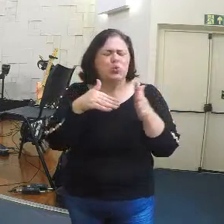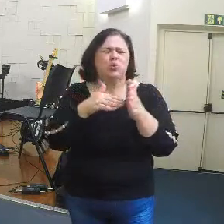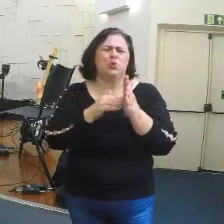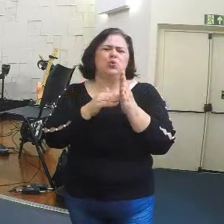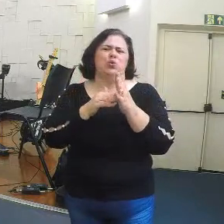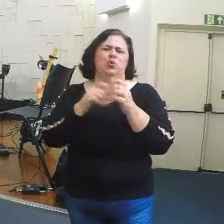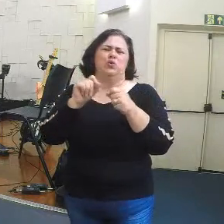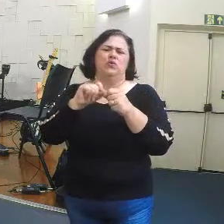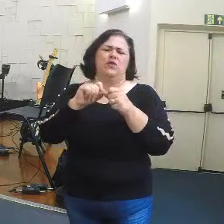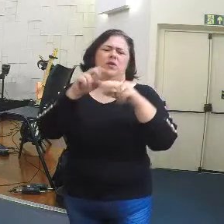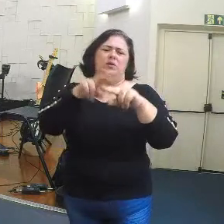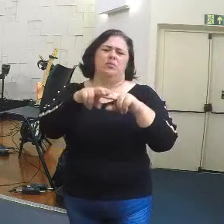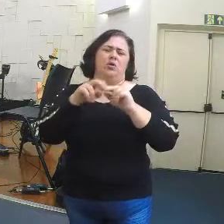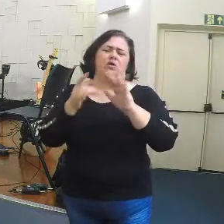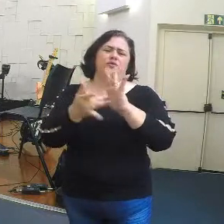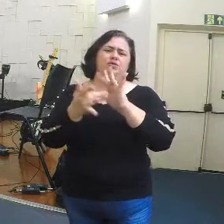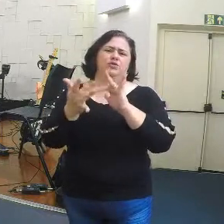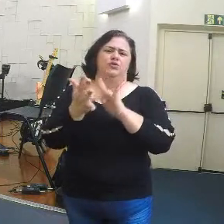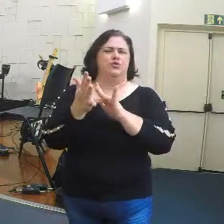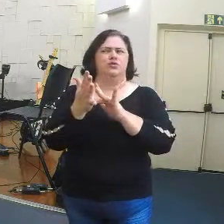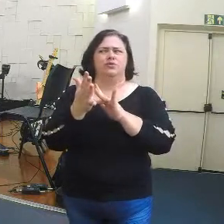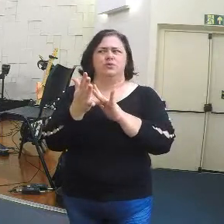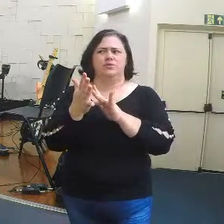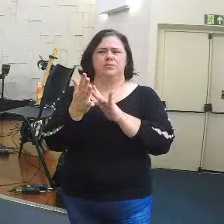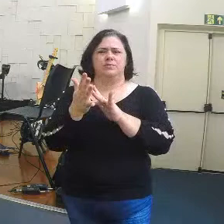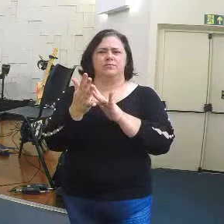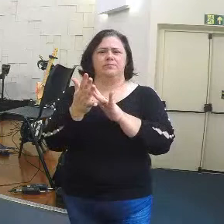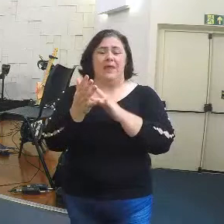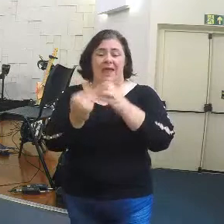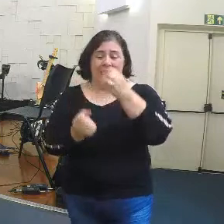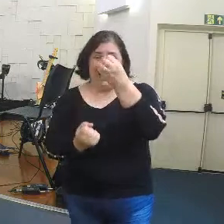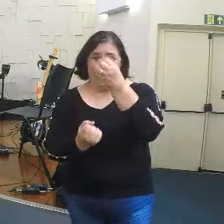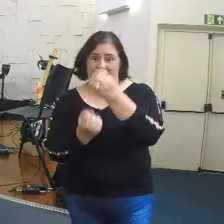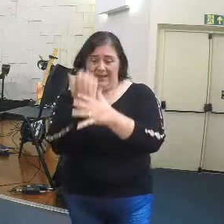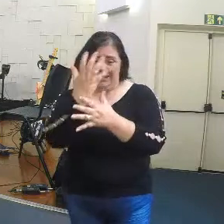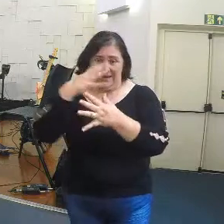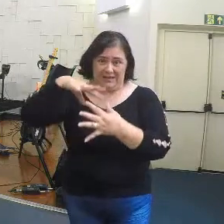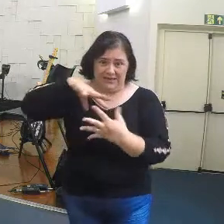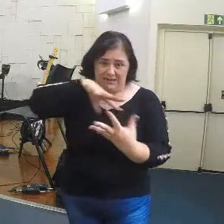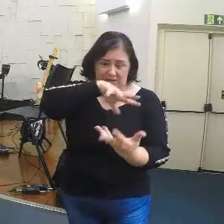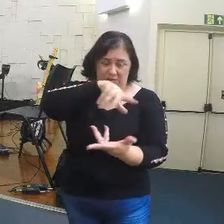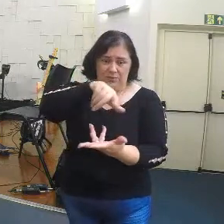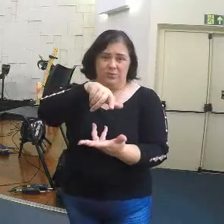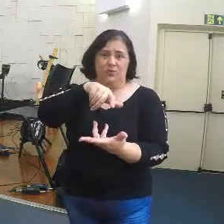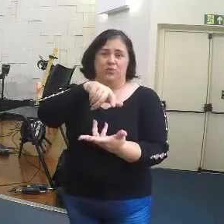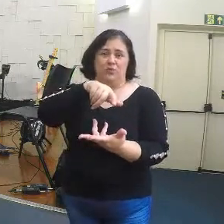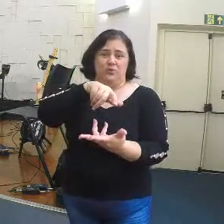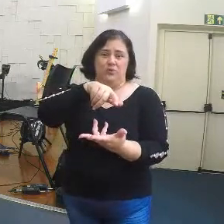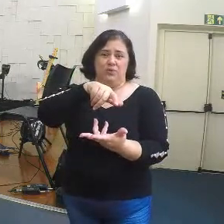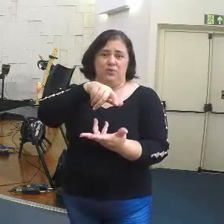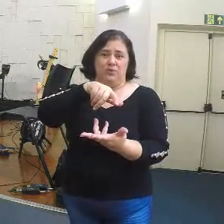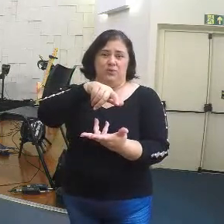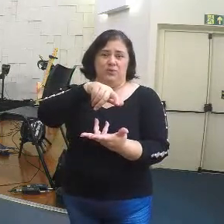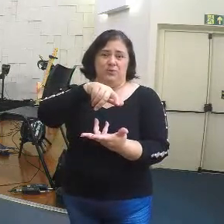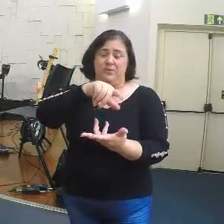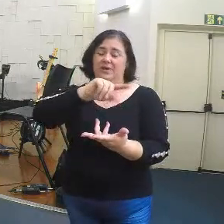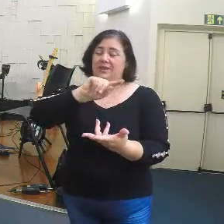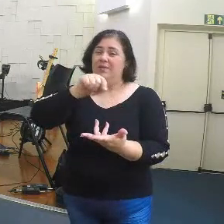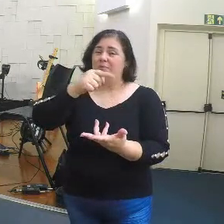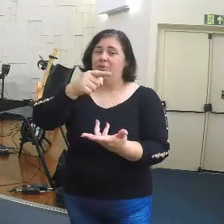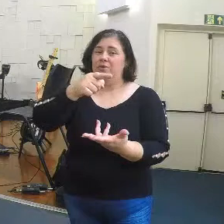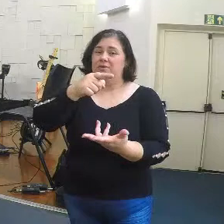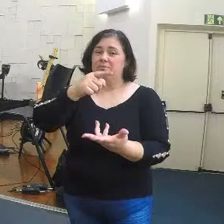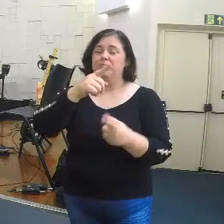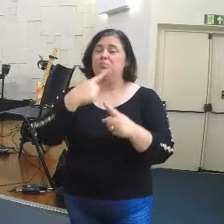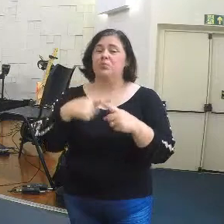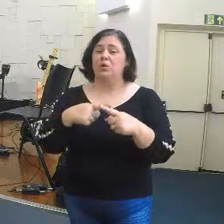nada do que foi feito se fez. A criação vem depois, a geração vem primeiro. Gerar é uma coisa, criar é